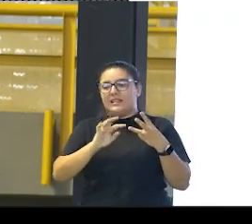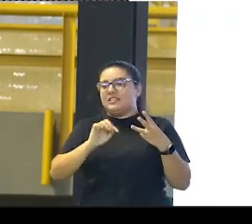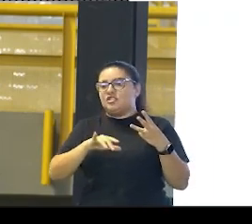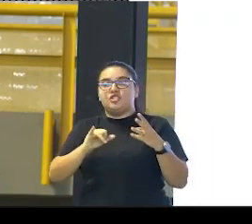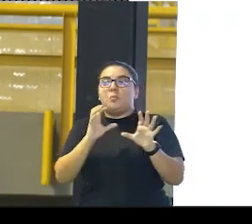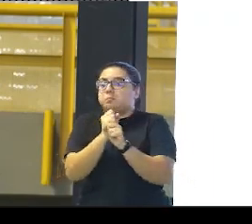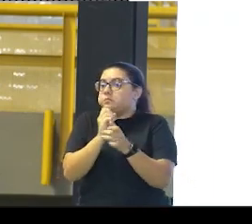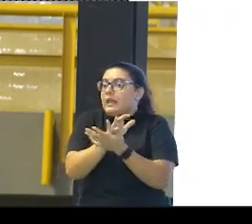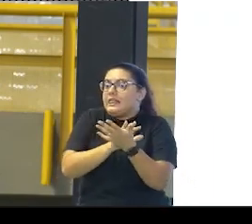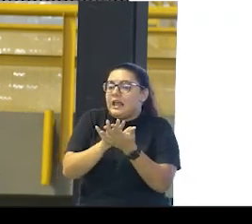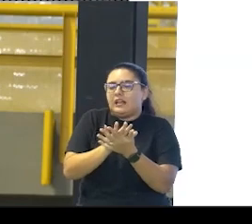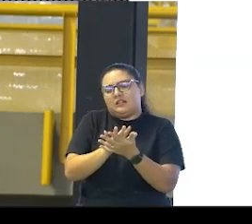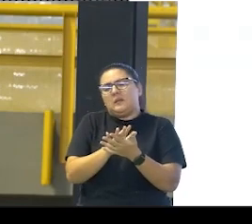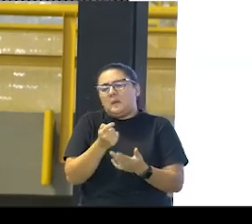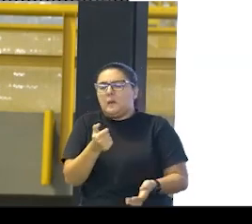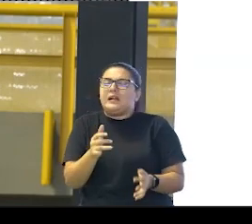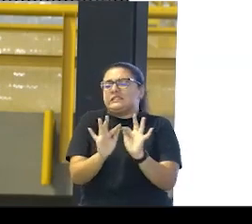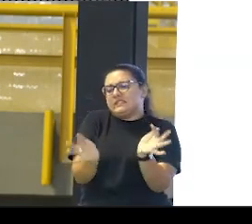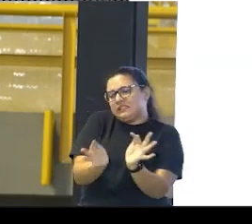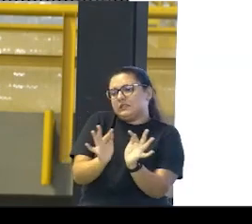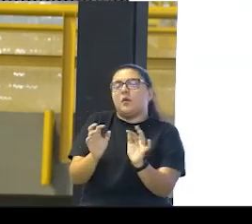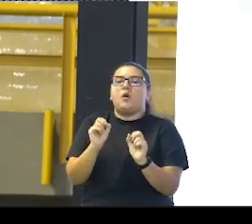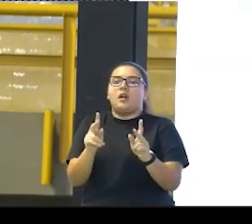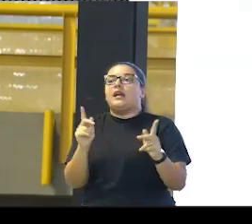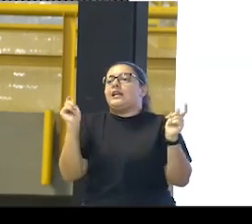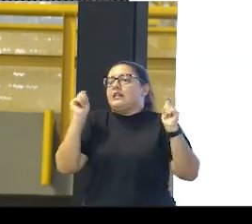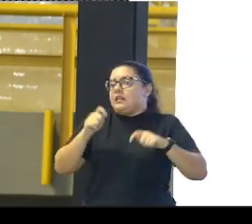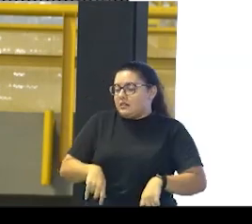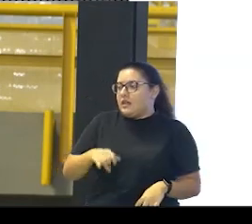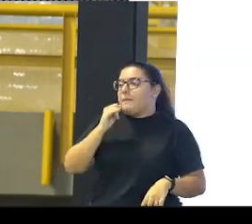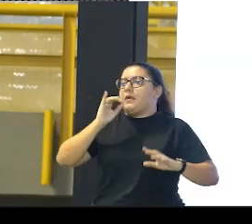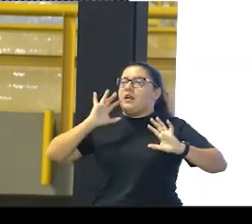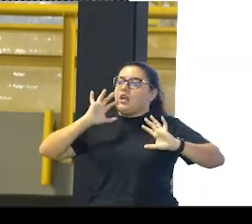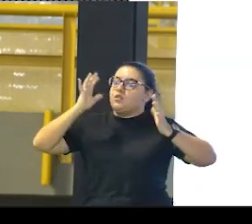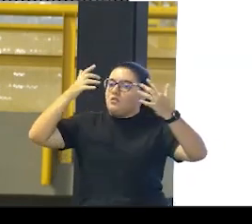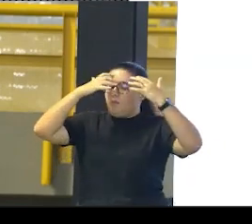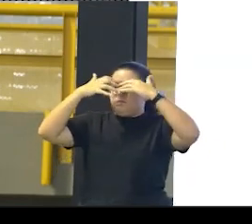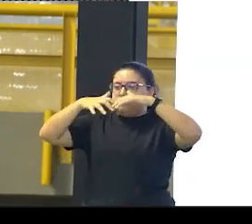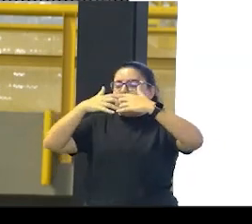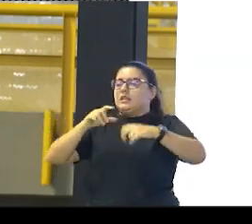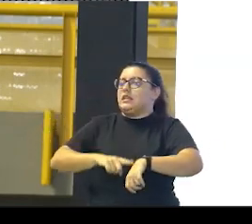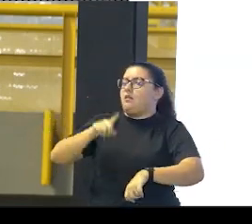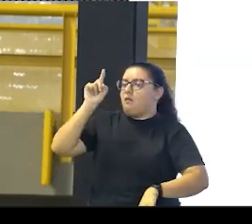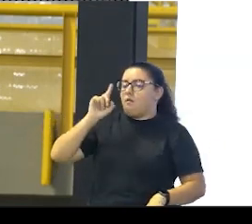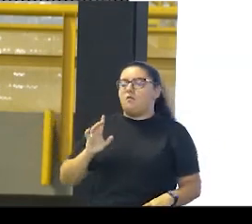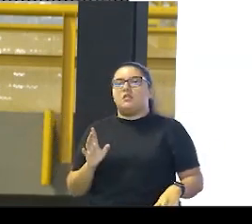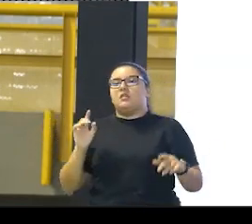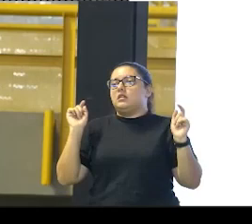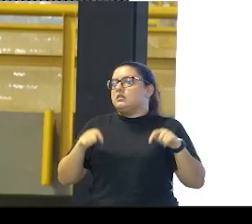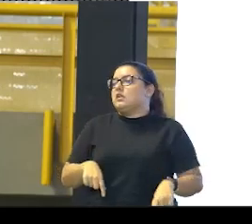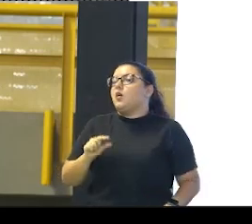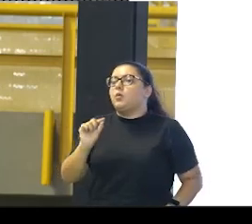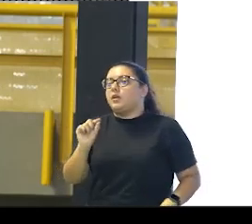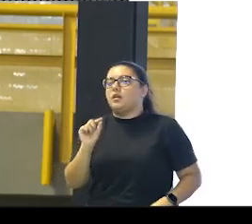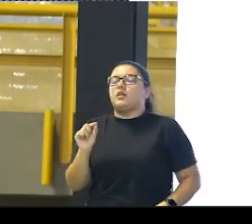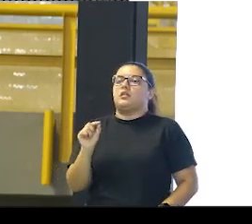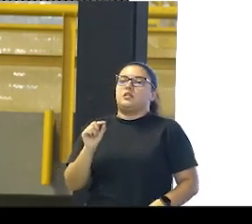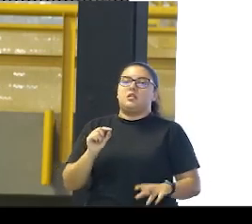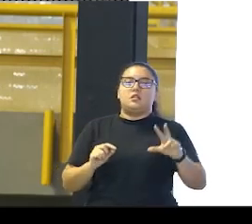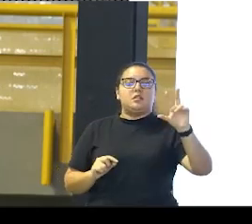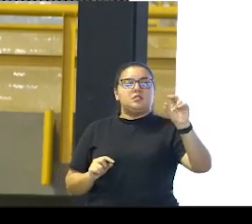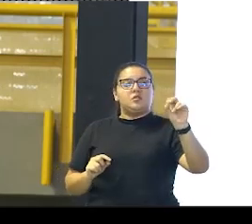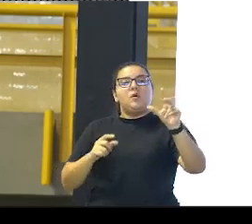vai crescendo, o cosseno vai diminuindo. E a tangente, pessoal, é o seno sobre o